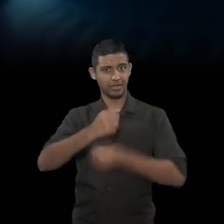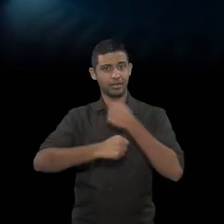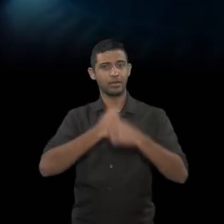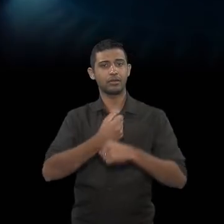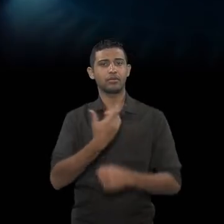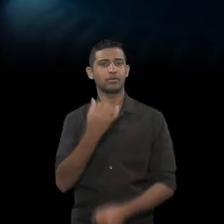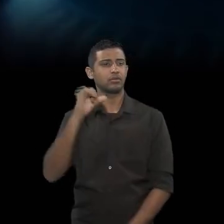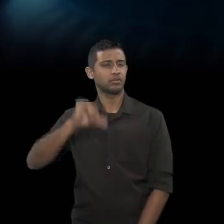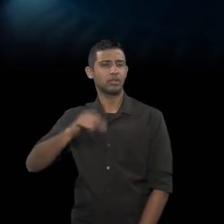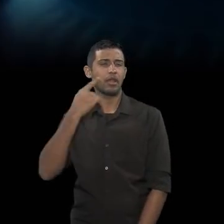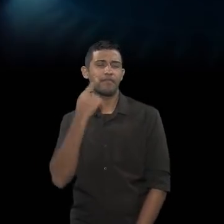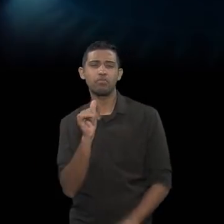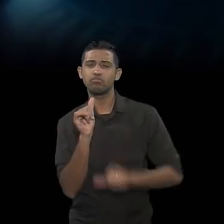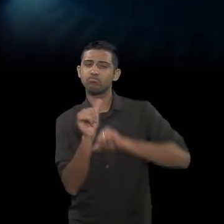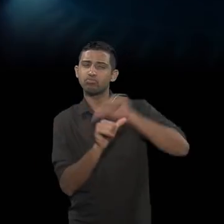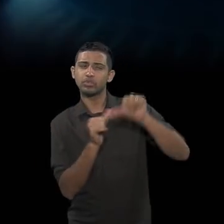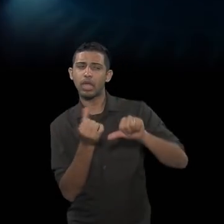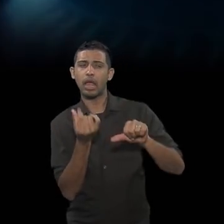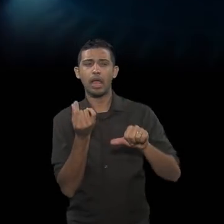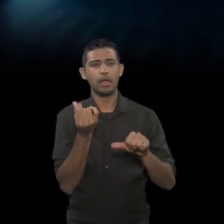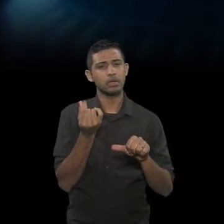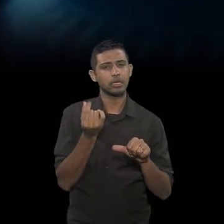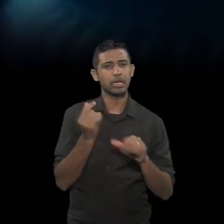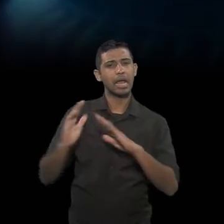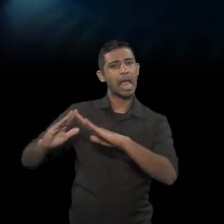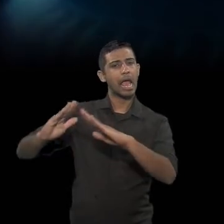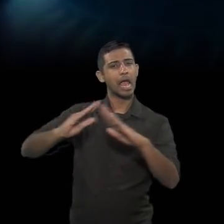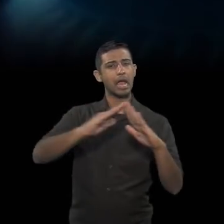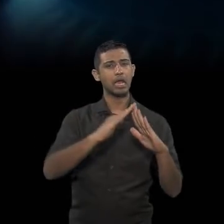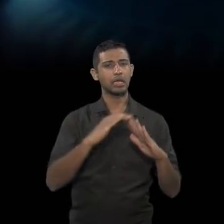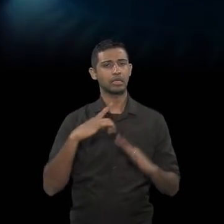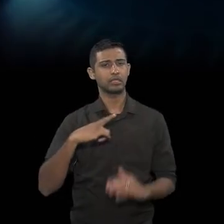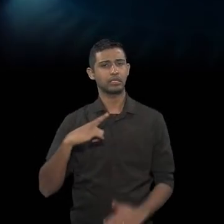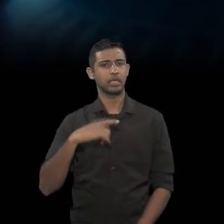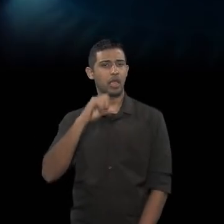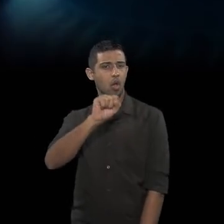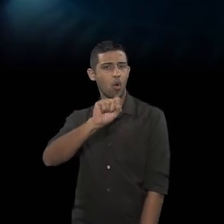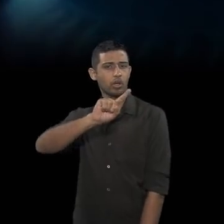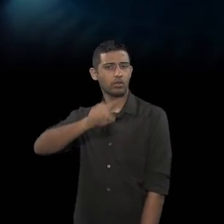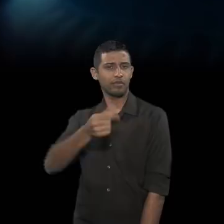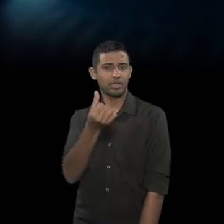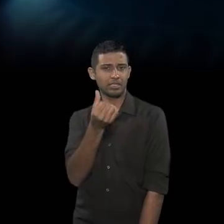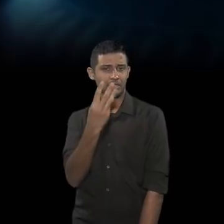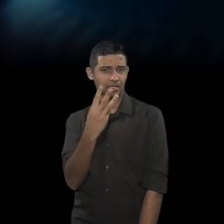ano, o reajuste médio para os consumidores residenciais foi de